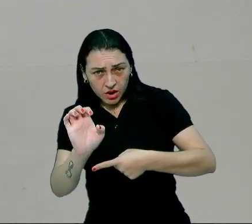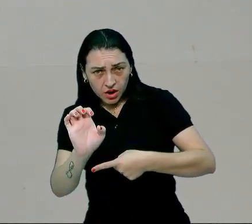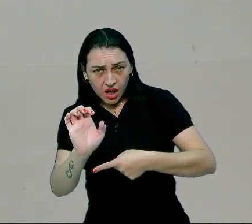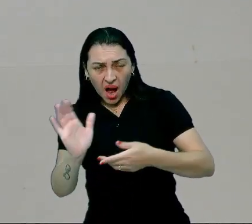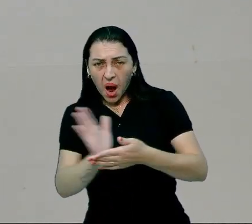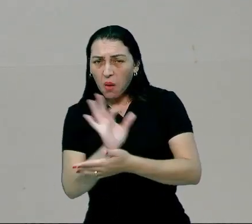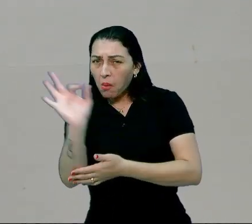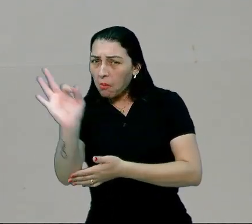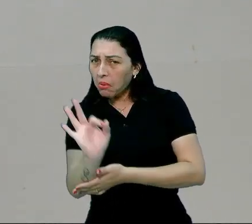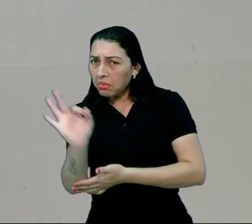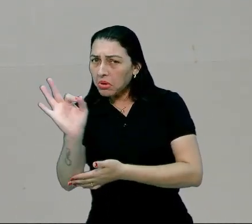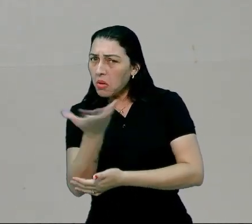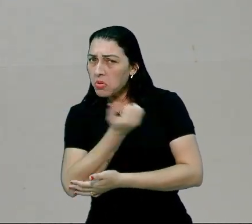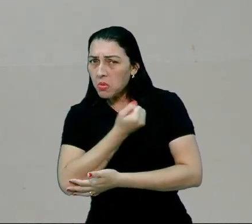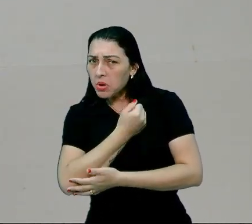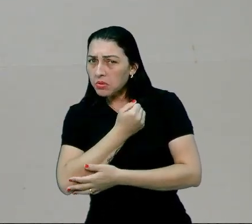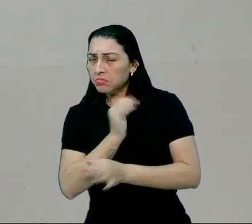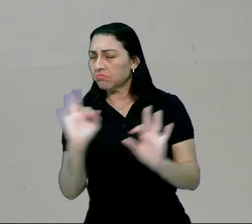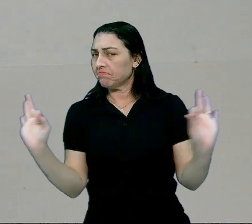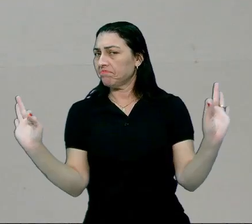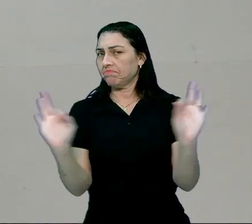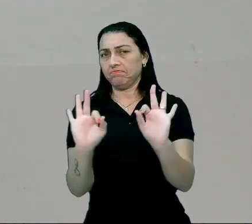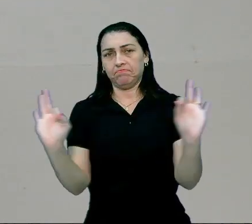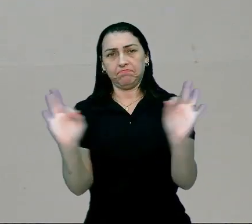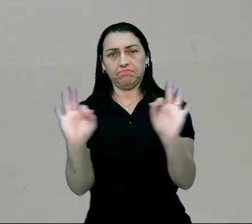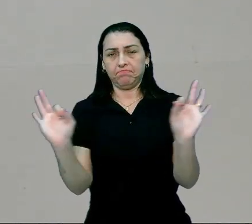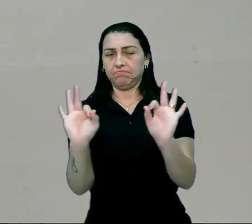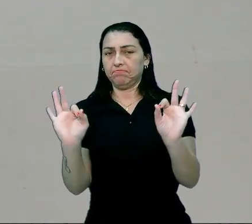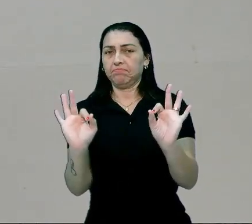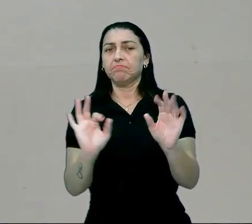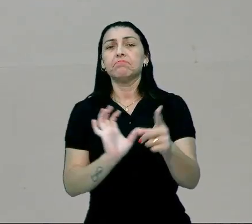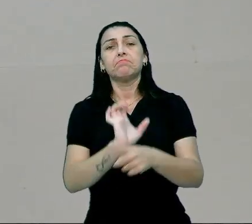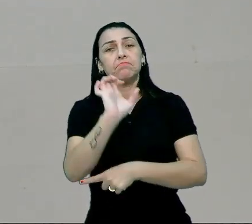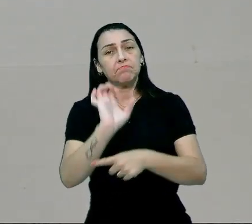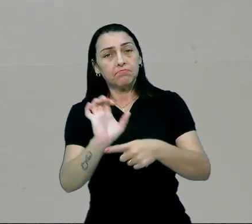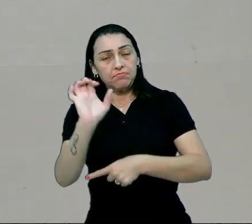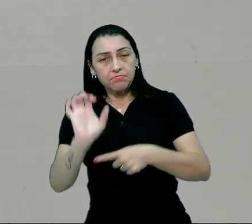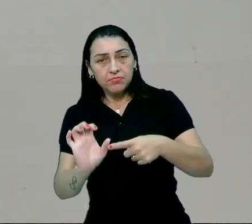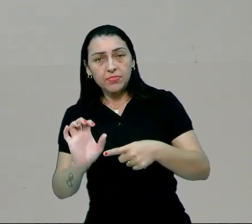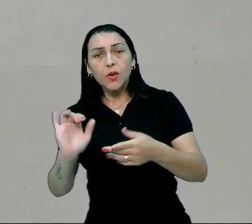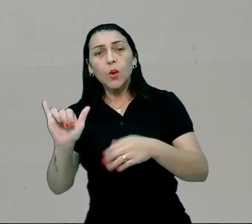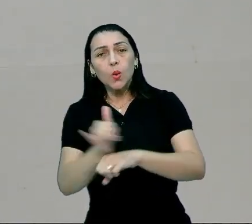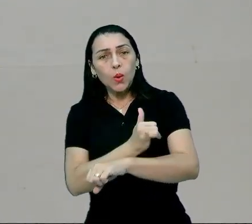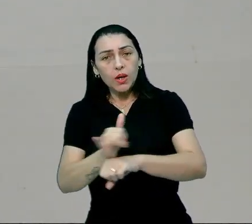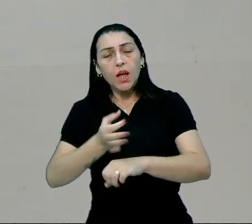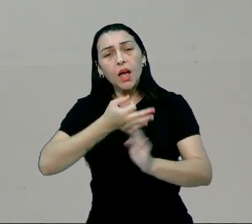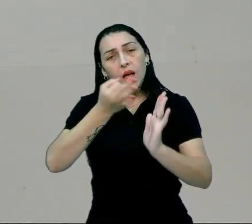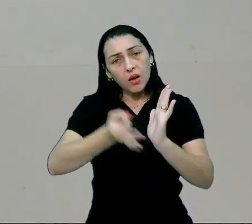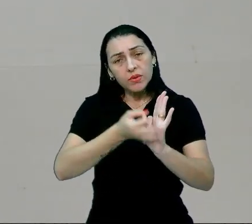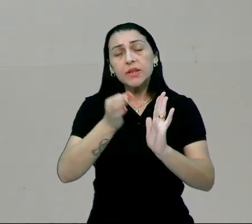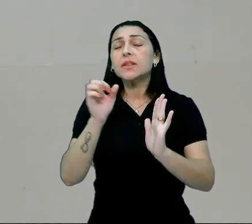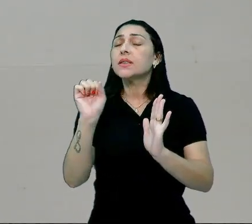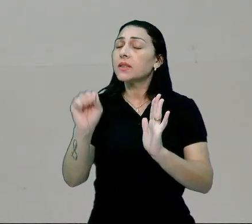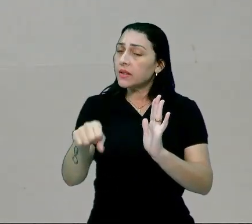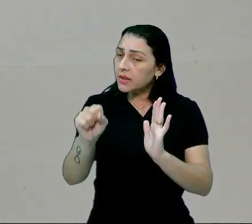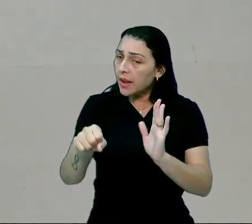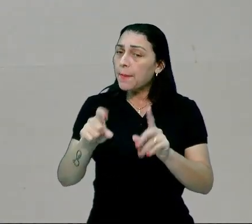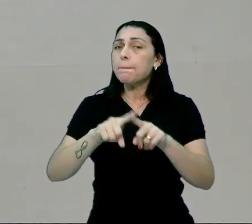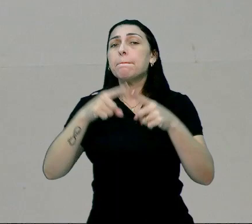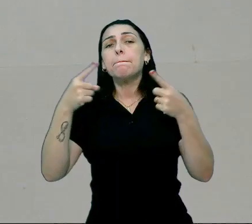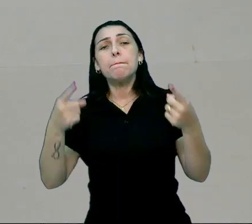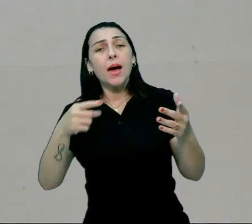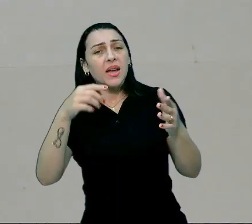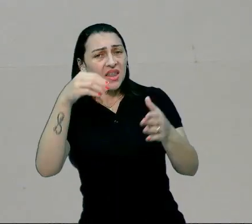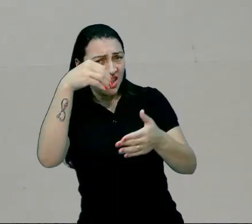alguma porcentagem, algum número? Não, né, gente? Dado estatístico é uma estratégia argumentativa? É, né, professora?